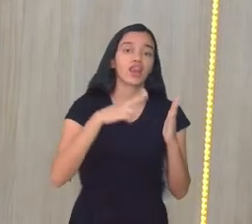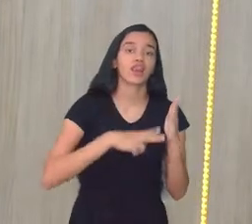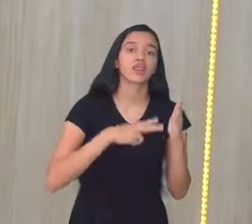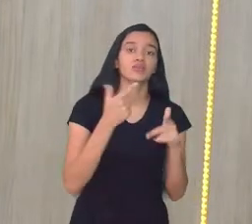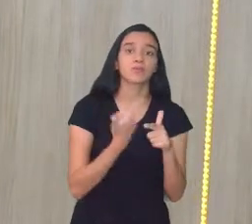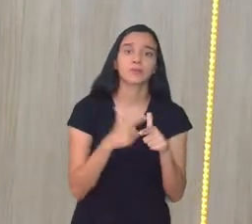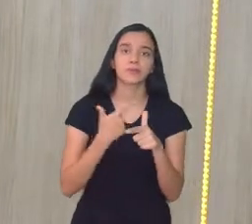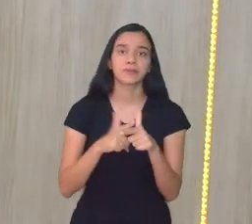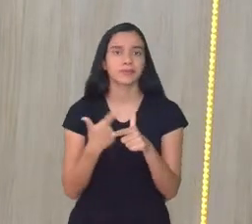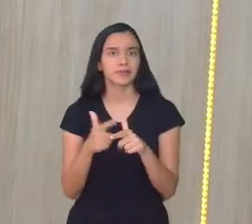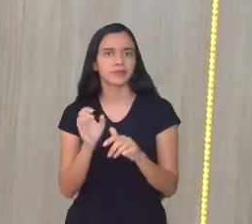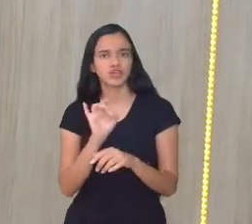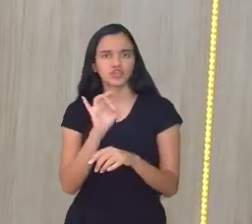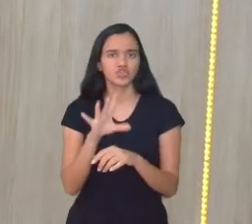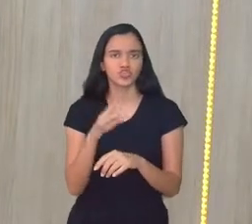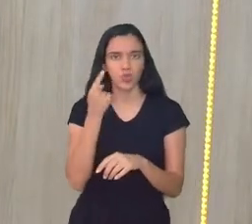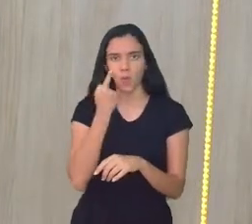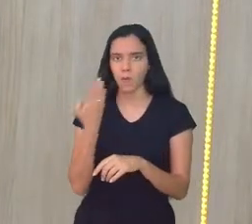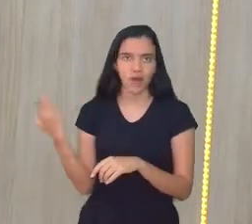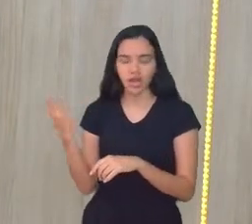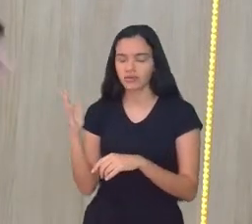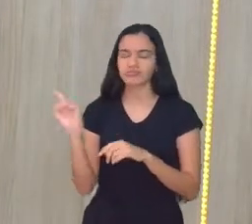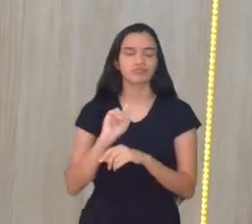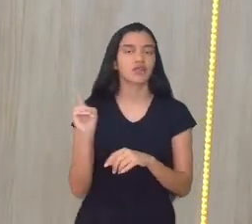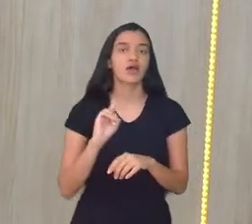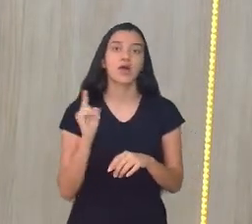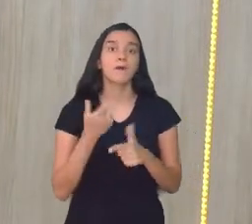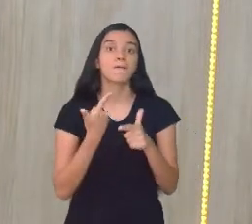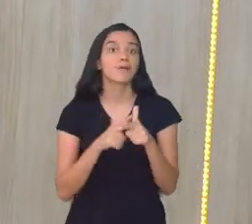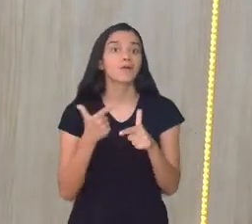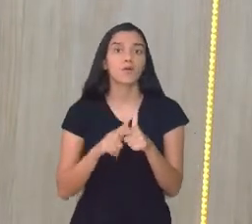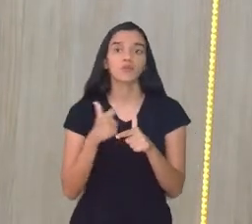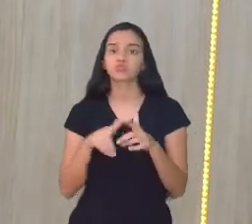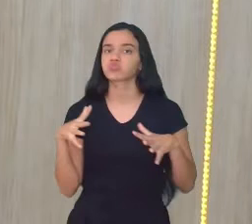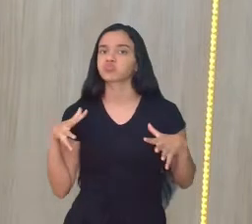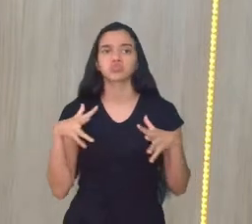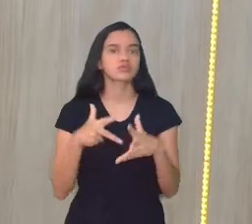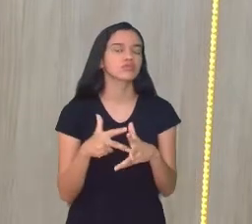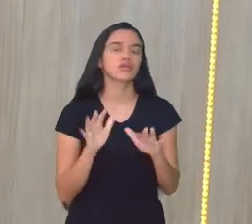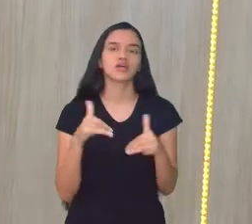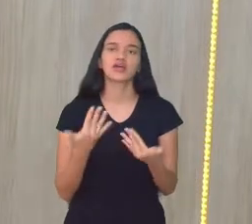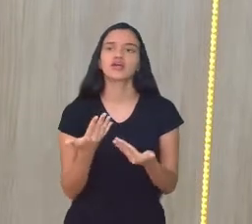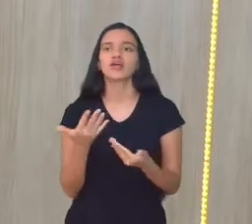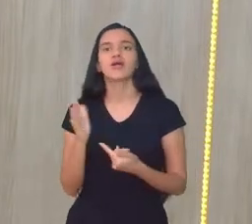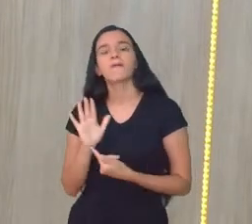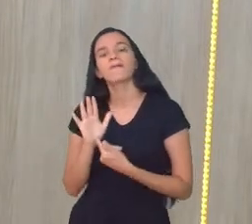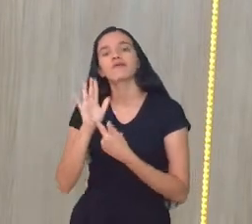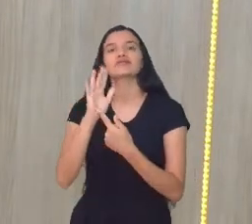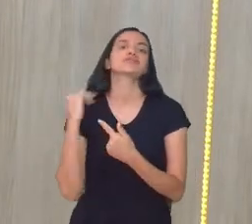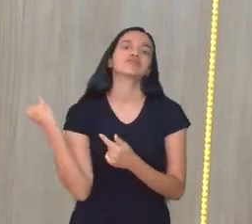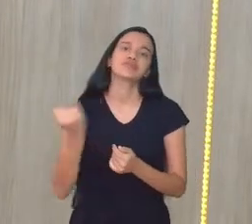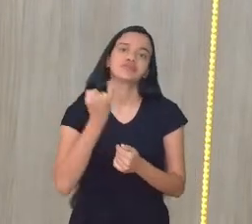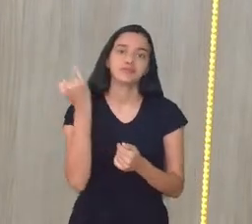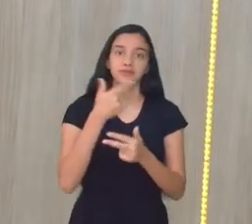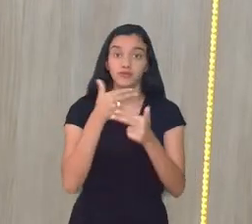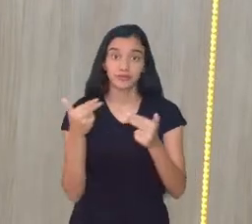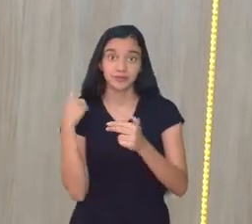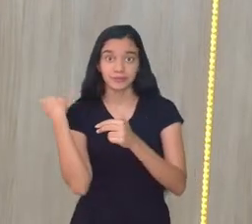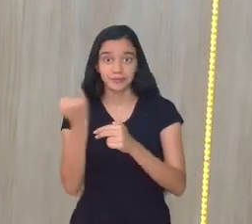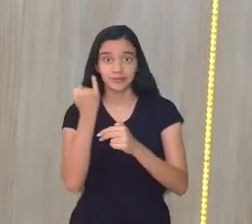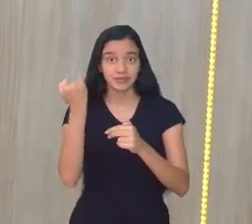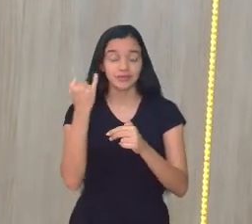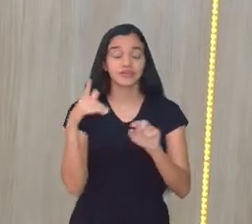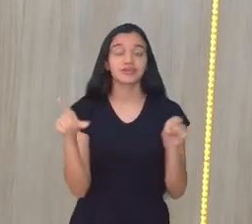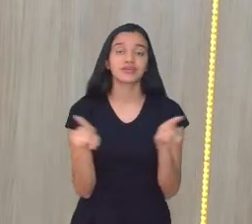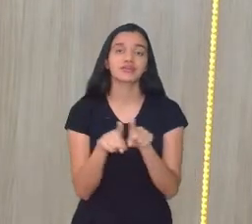problema? E isso não serve só para esse, serve para qualquer problema, tá? Destacar as coisas importantes e